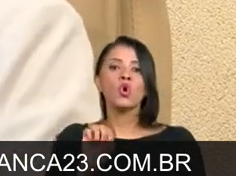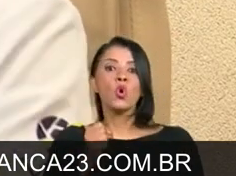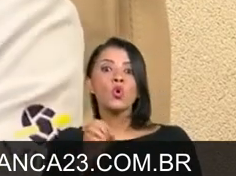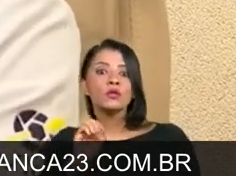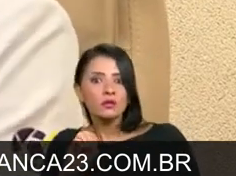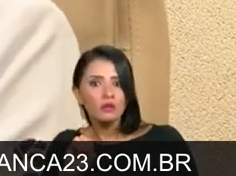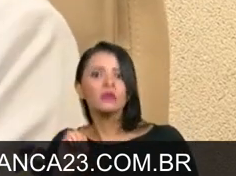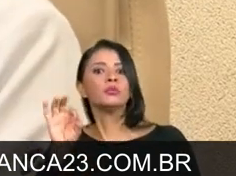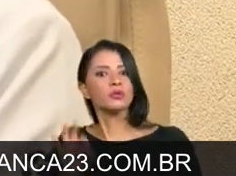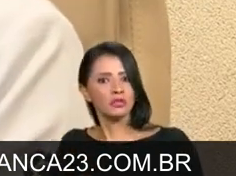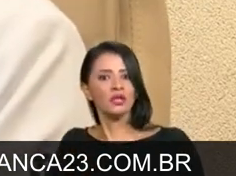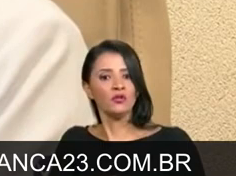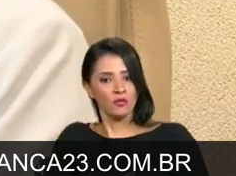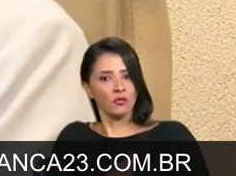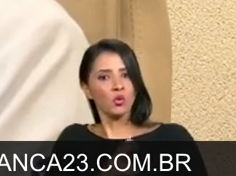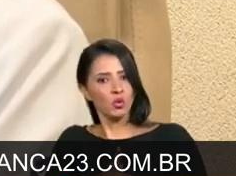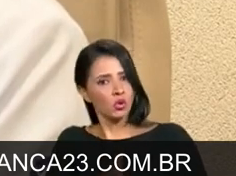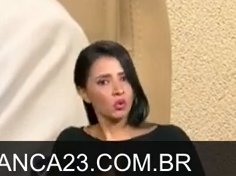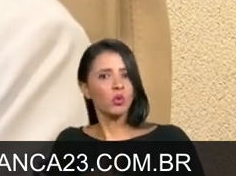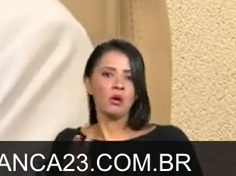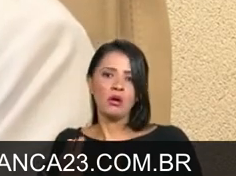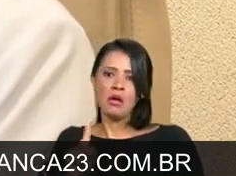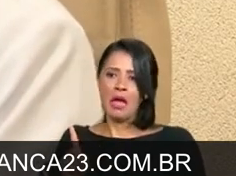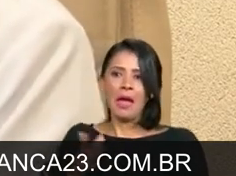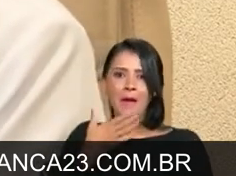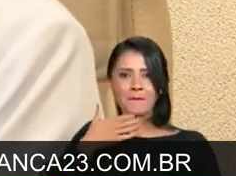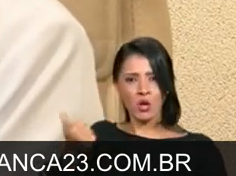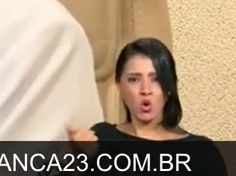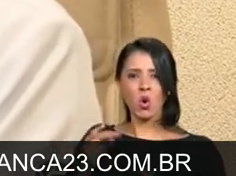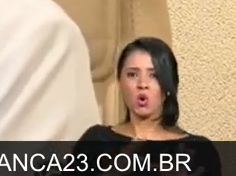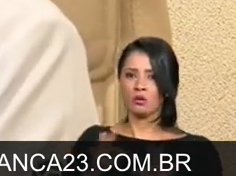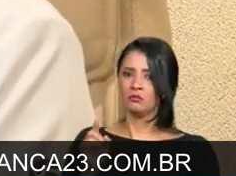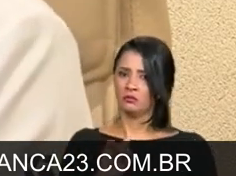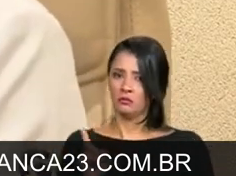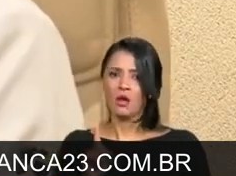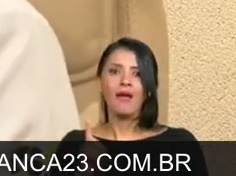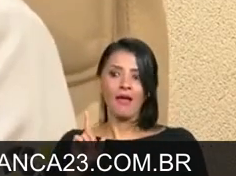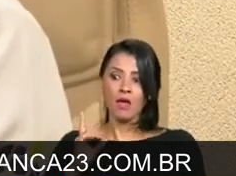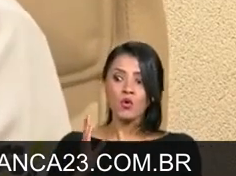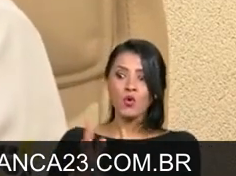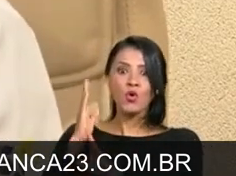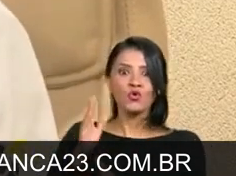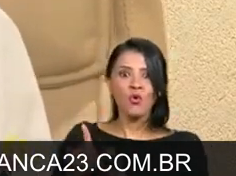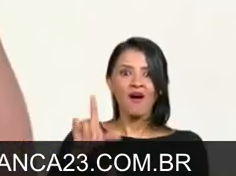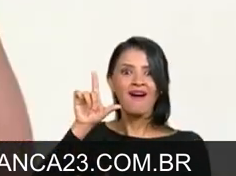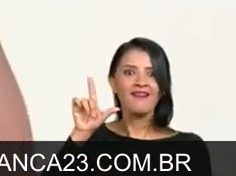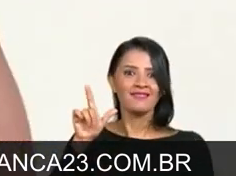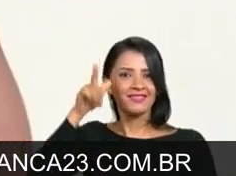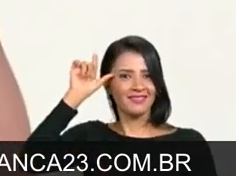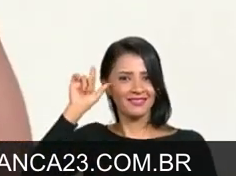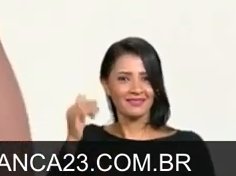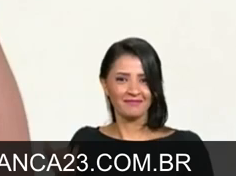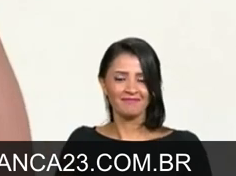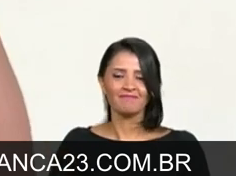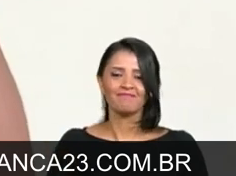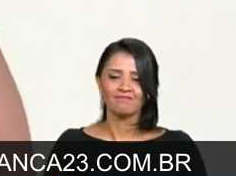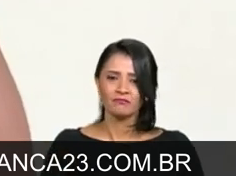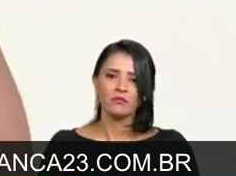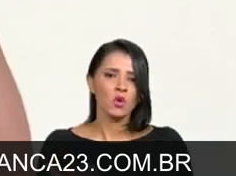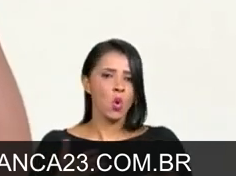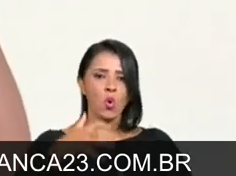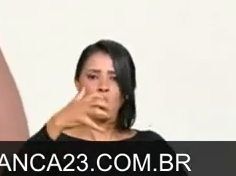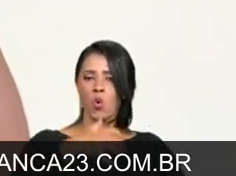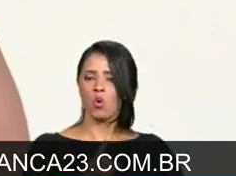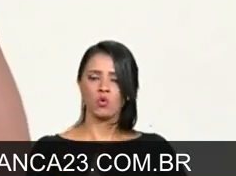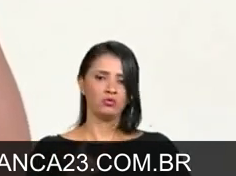80% sobrevivem. E isso não foi tanto pela melhora no tratamento, mas mais pelo diagnóstico precoce. Hoje isso não me